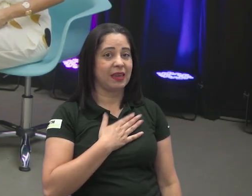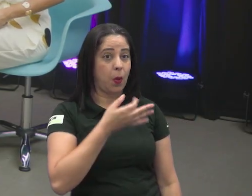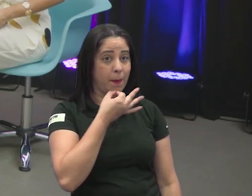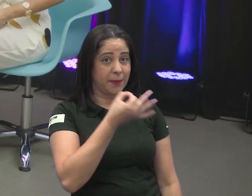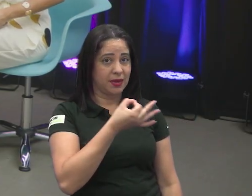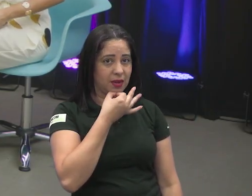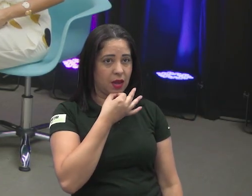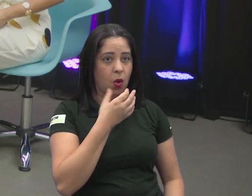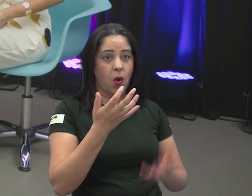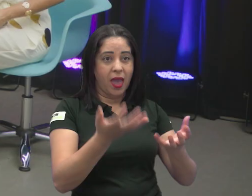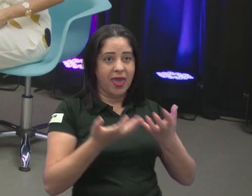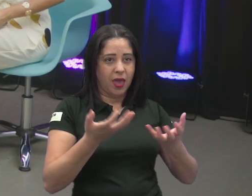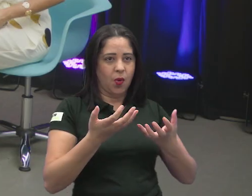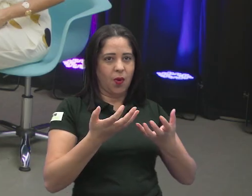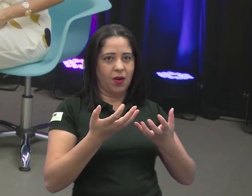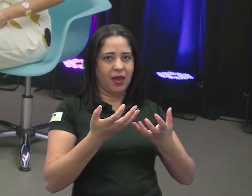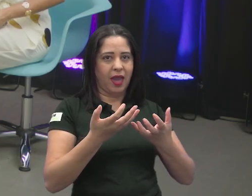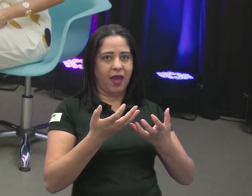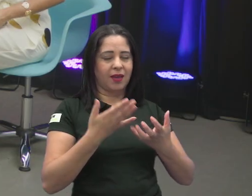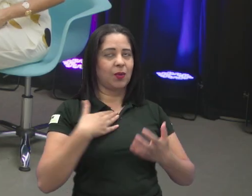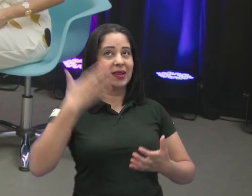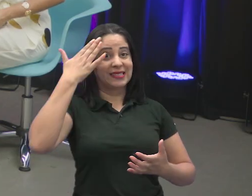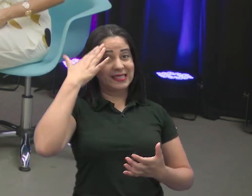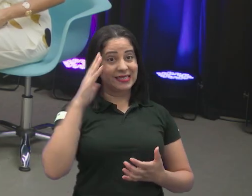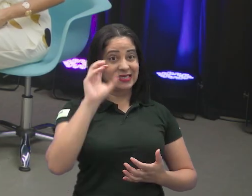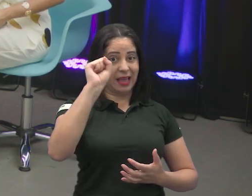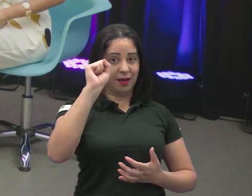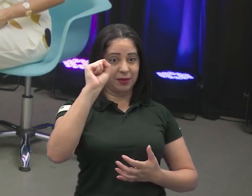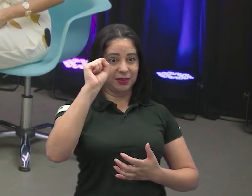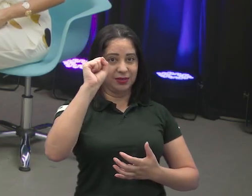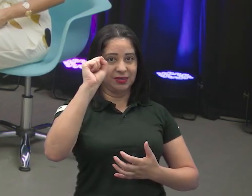assim, multiplicar os meus saberes, né? Deixar aquilo